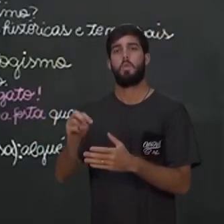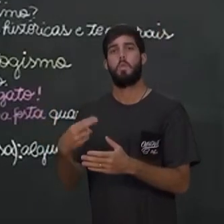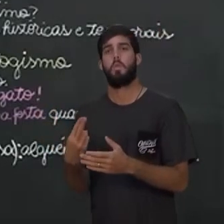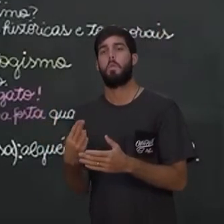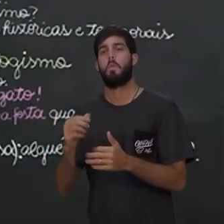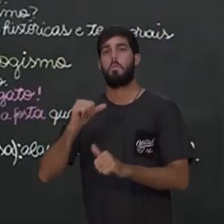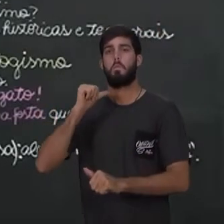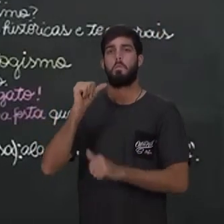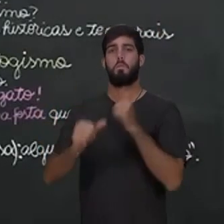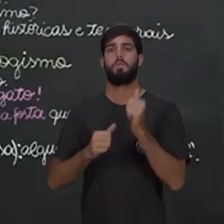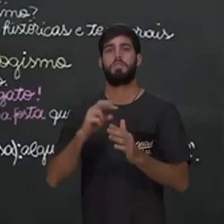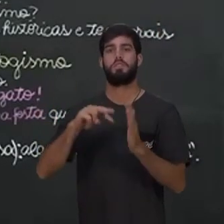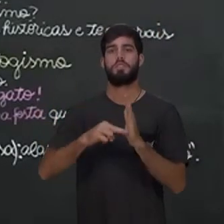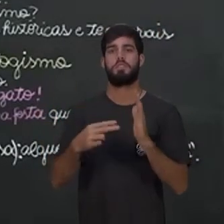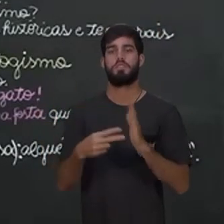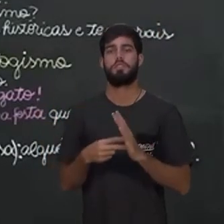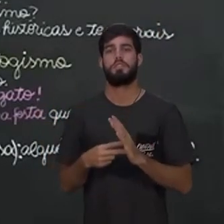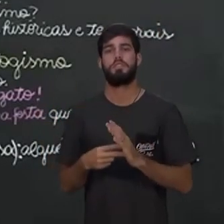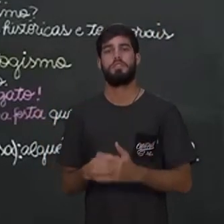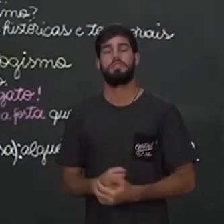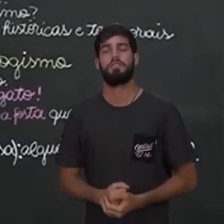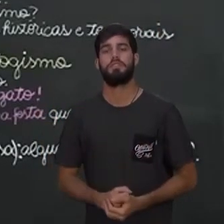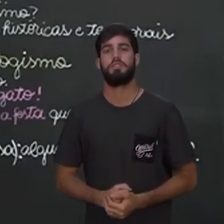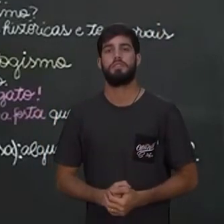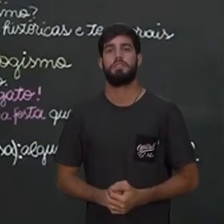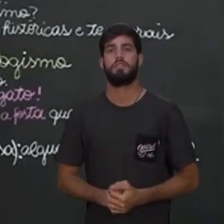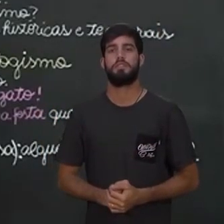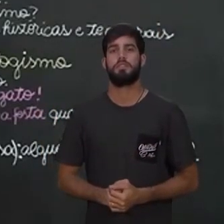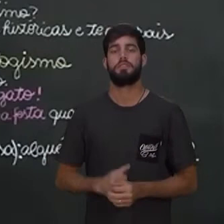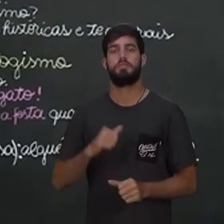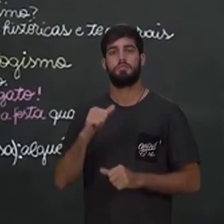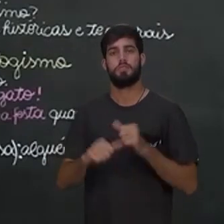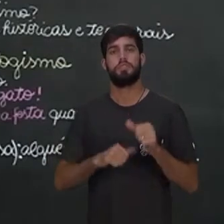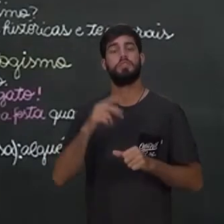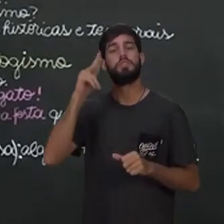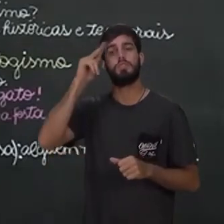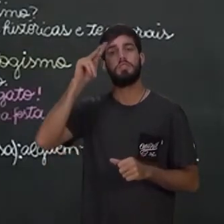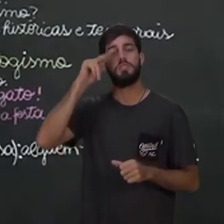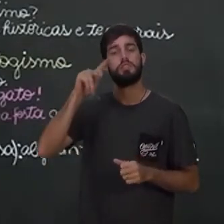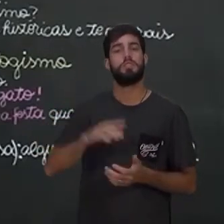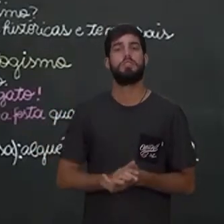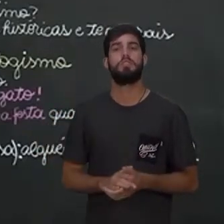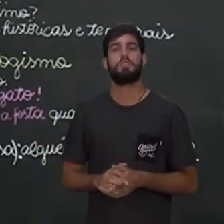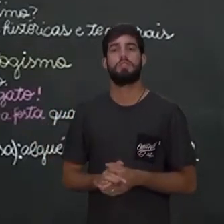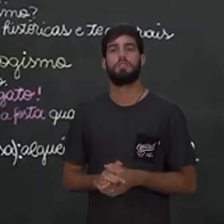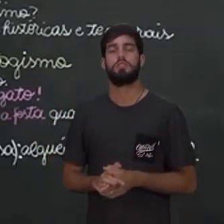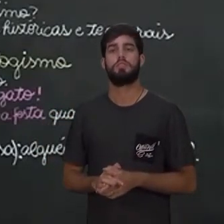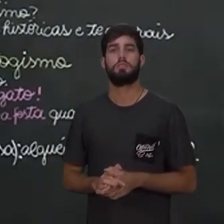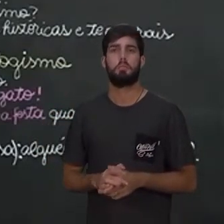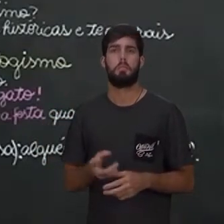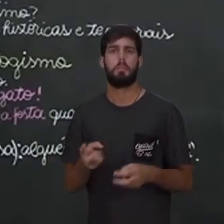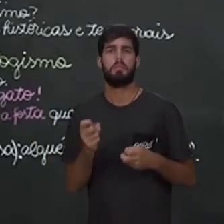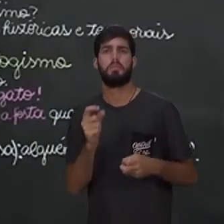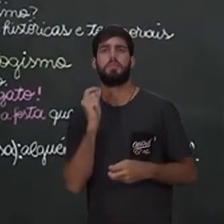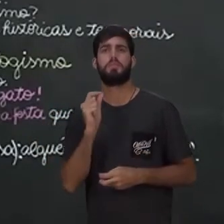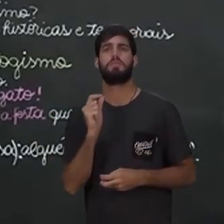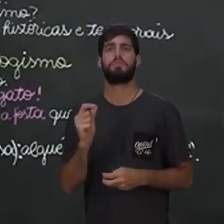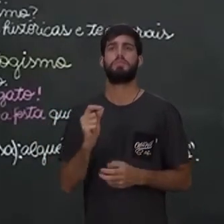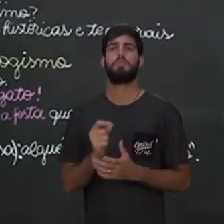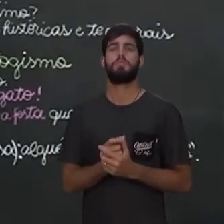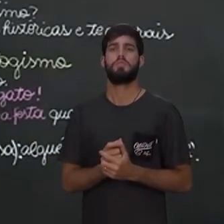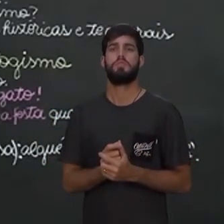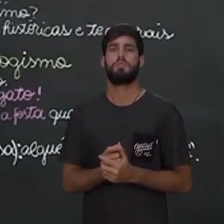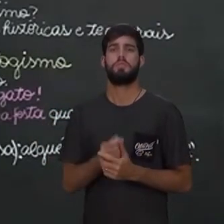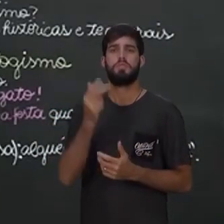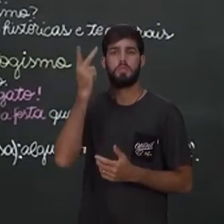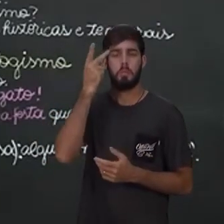reinventar. As inovações respondem às mudanças históricas e temporais. Então, muitas vezes a gente vai perceber que determinados neologismos são